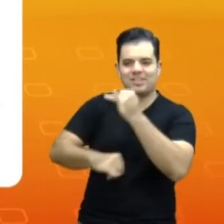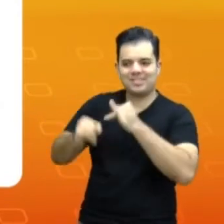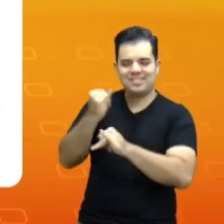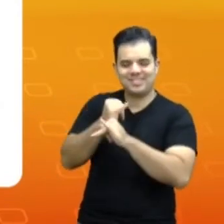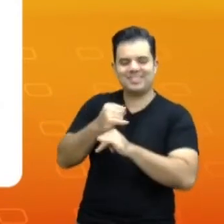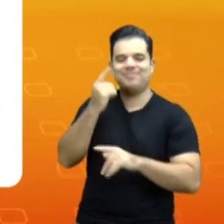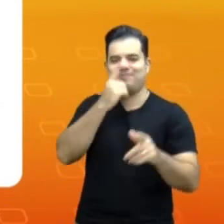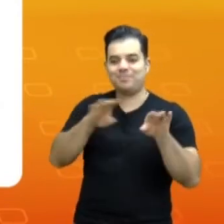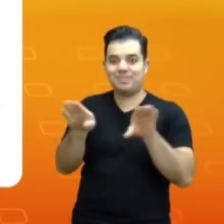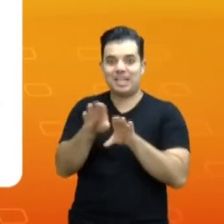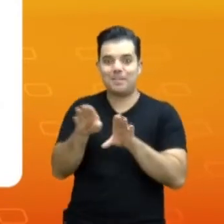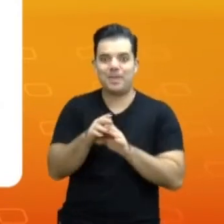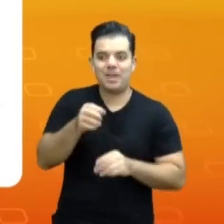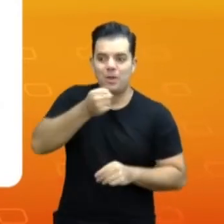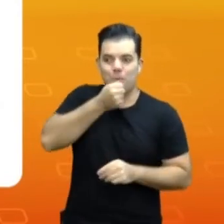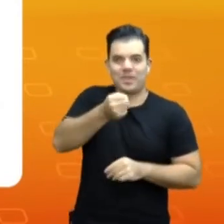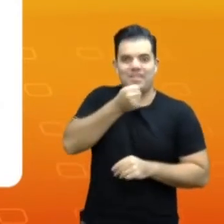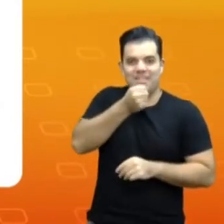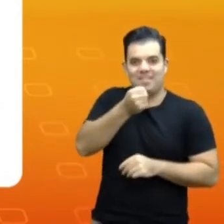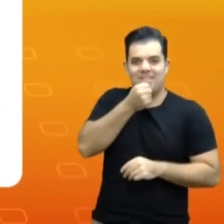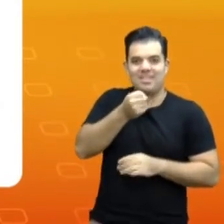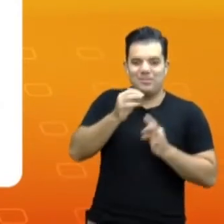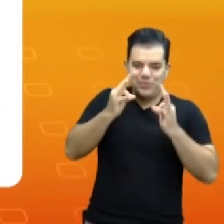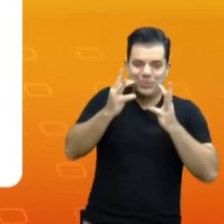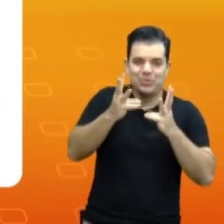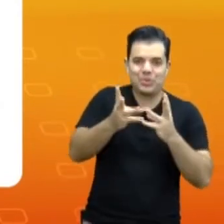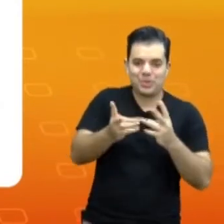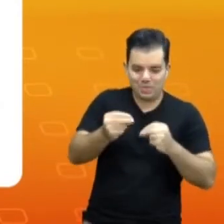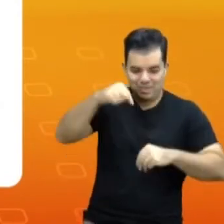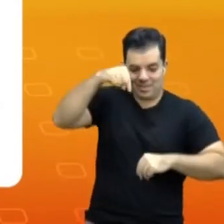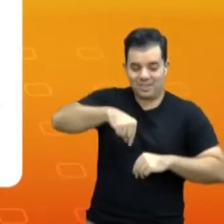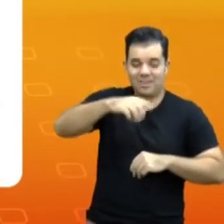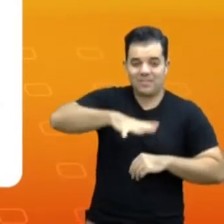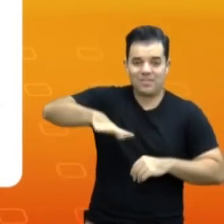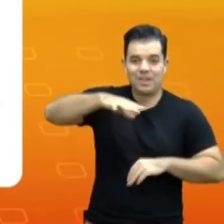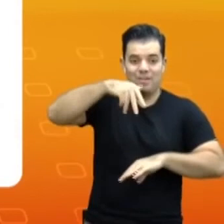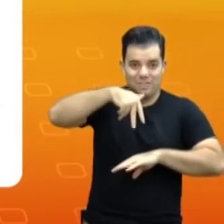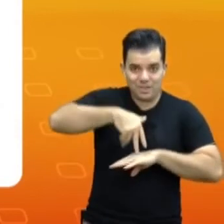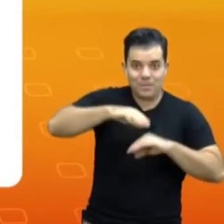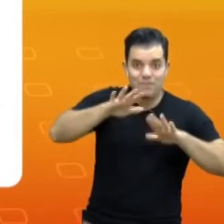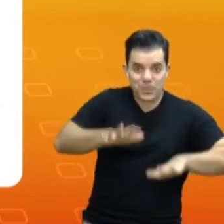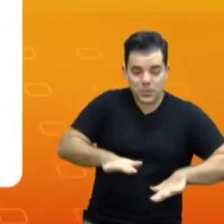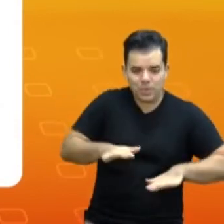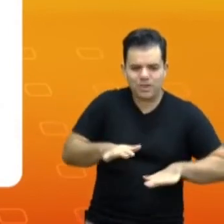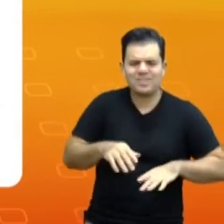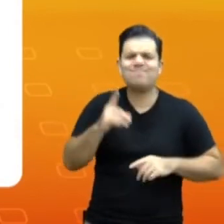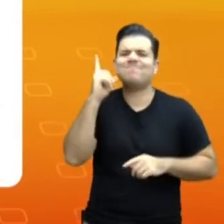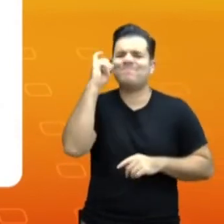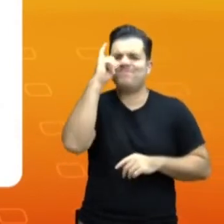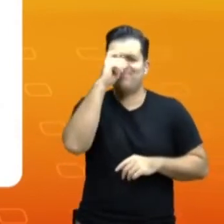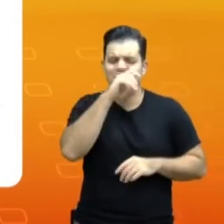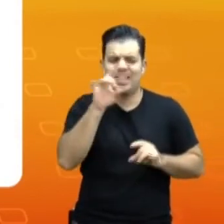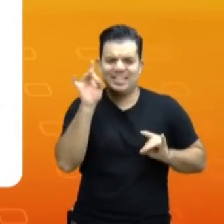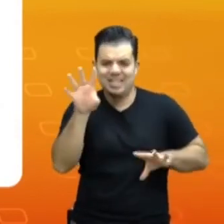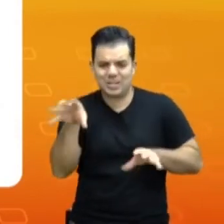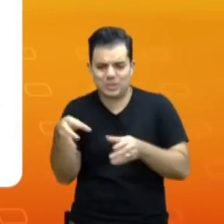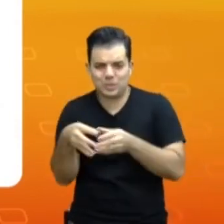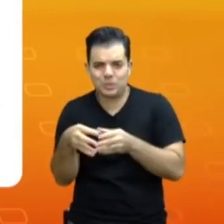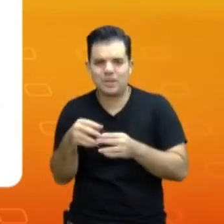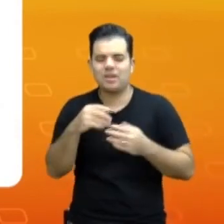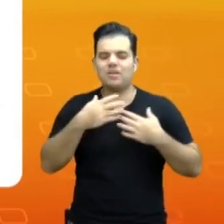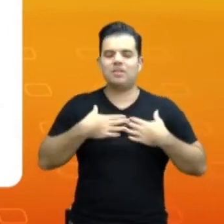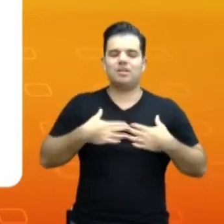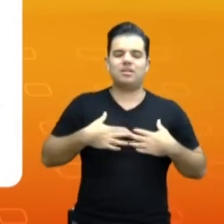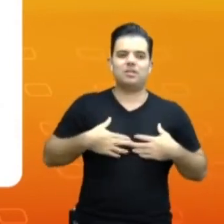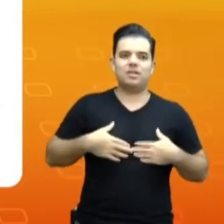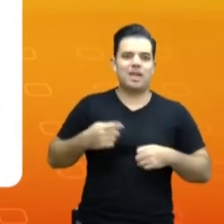ficaram também se ambientaram bem. O desafio, acho que, da equipe técnica é passar o conforto, porque os sinais eles abrem muito